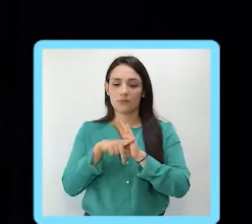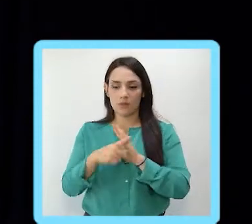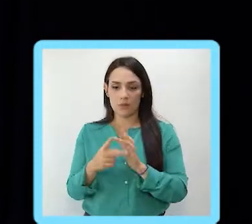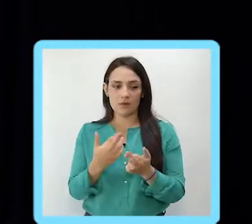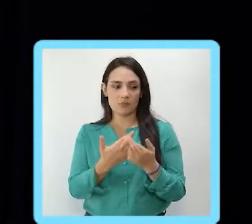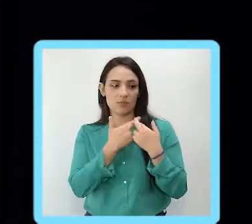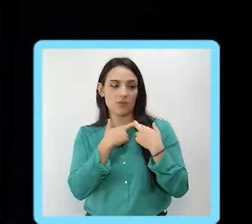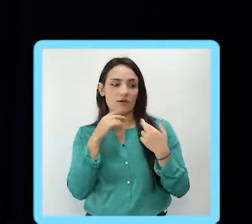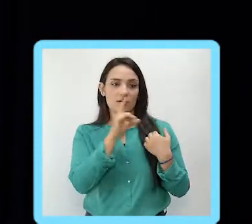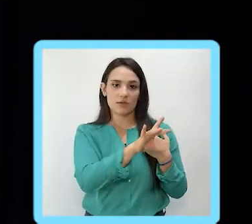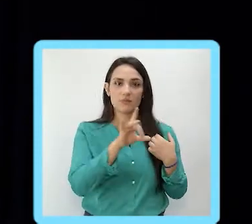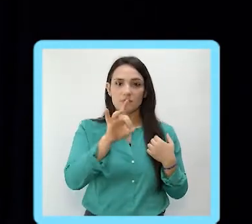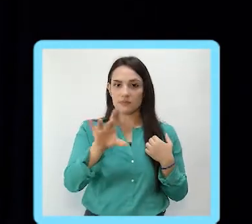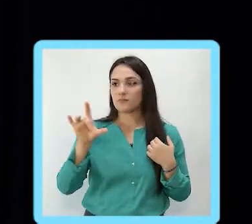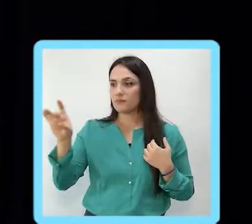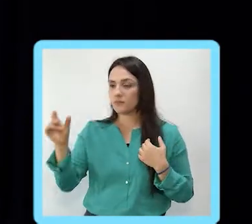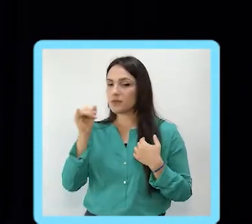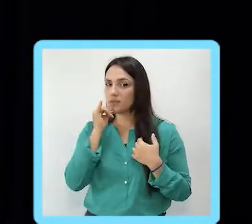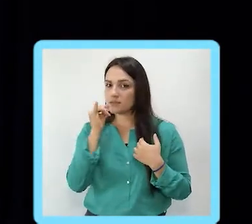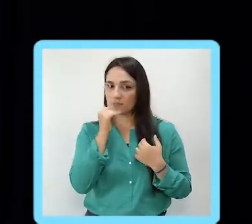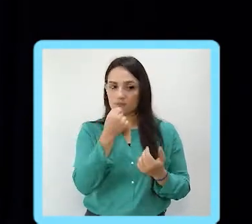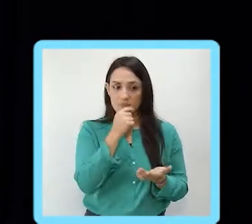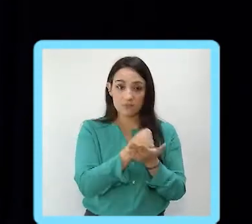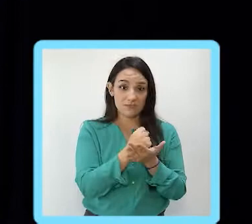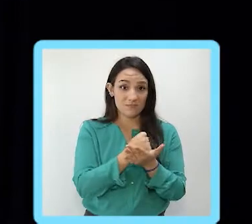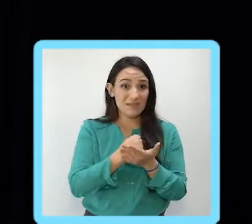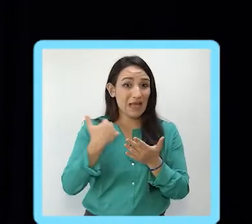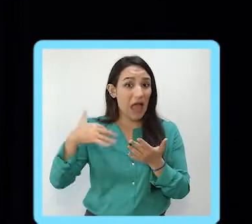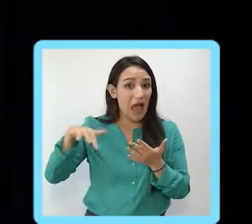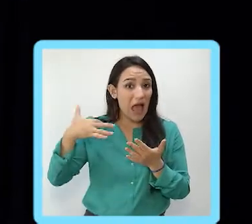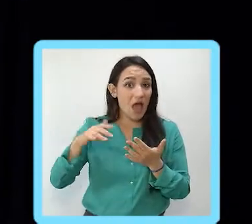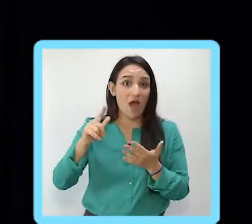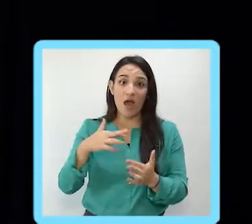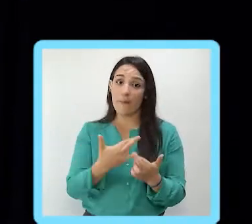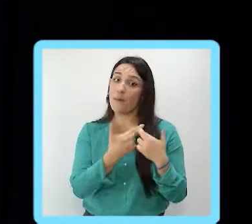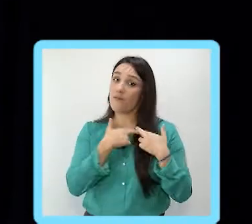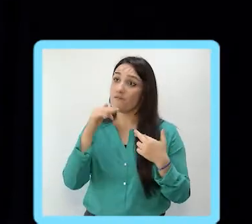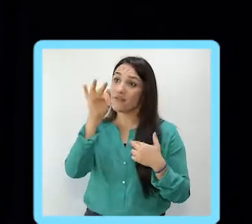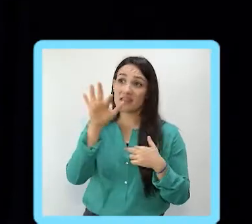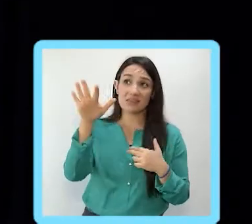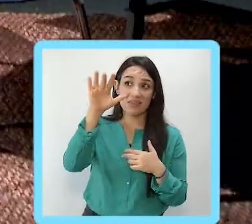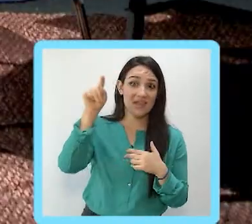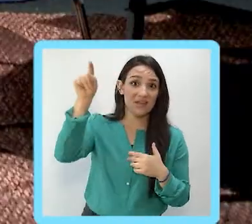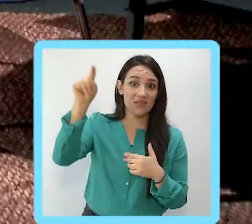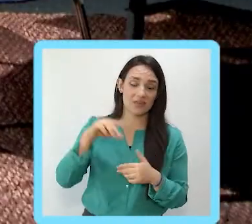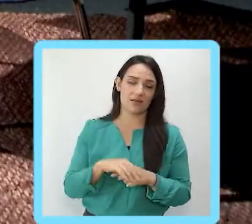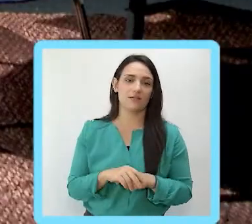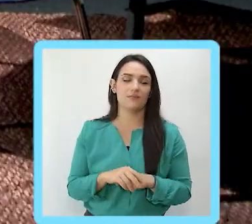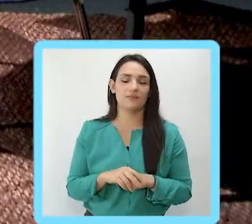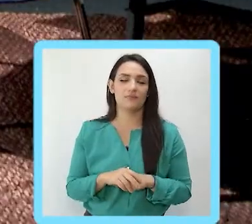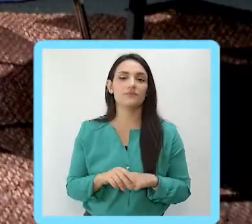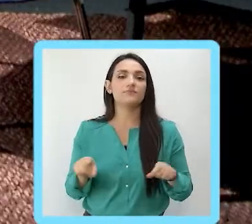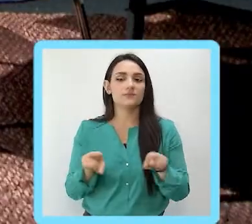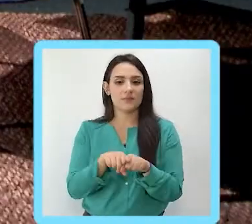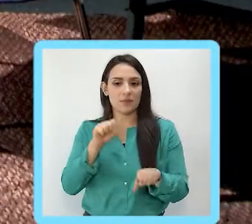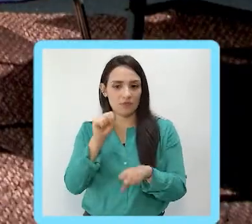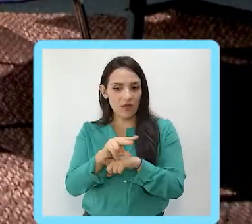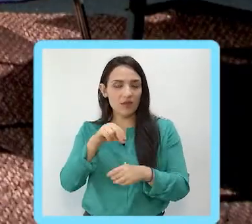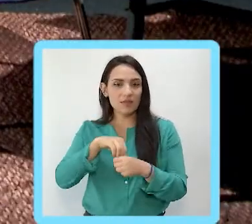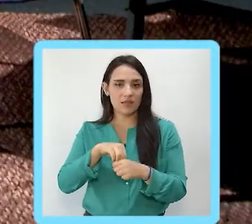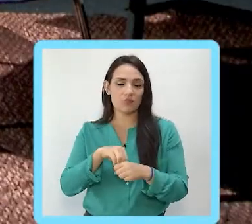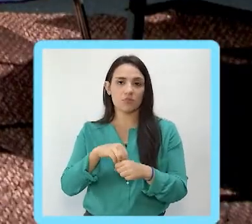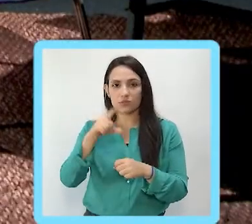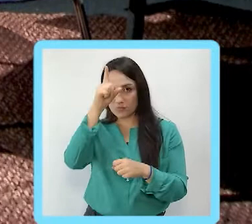competências, né? E, por exemplo, esses medicamentos de alto custo são competência da União, né? A questão de vaga